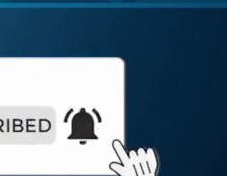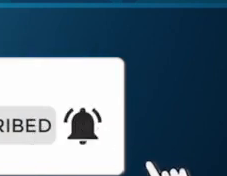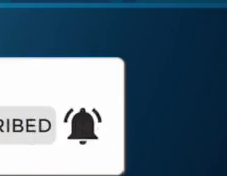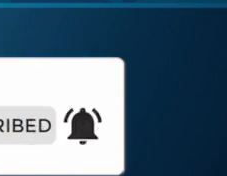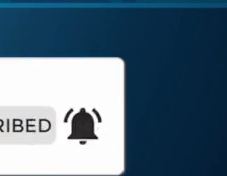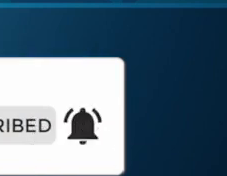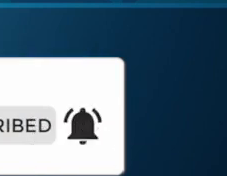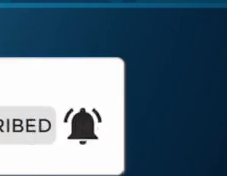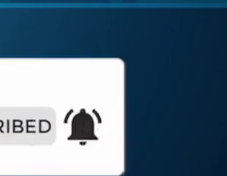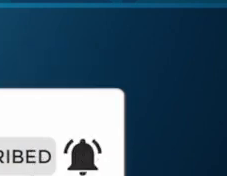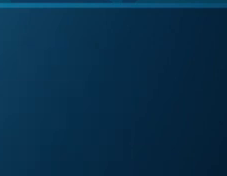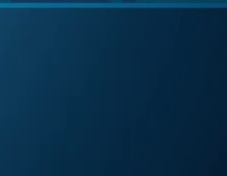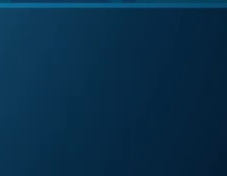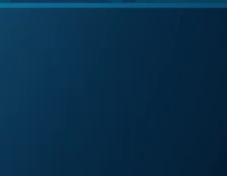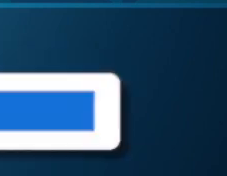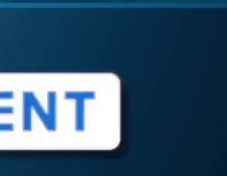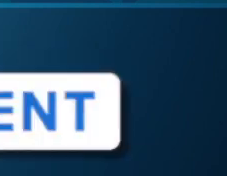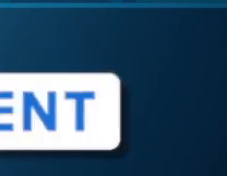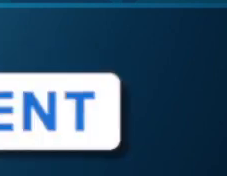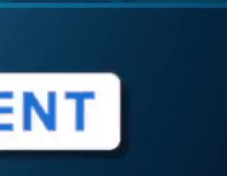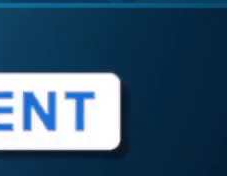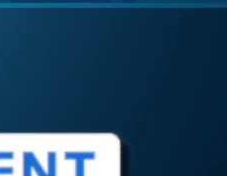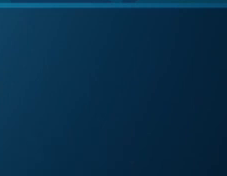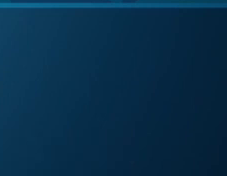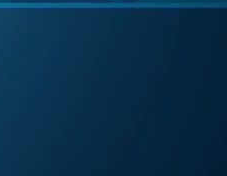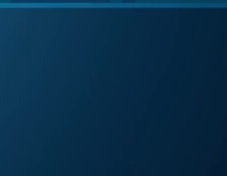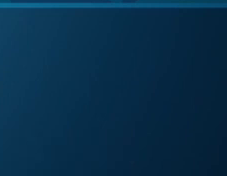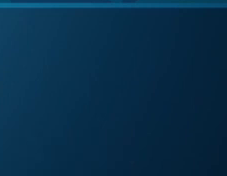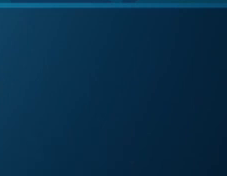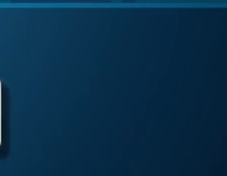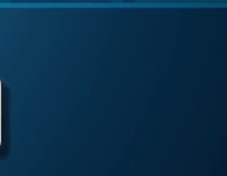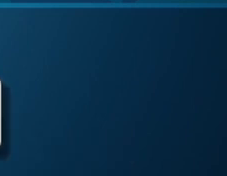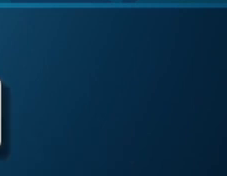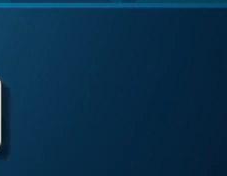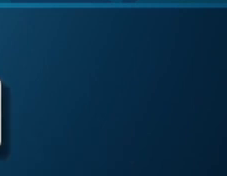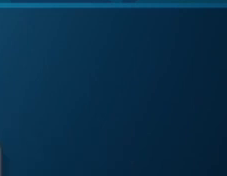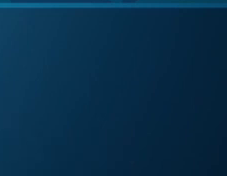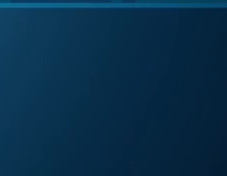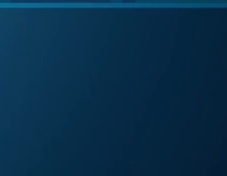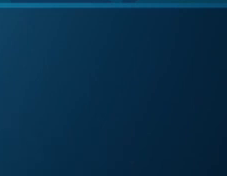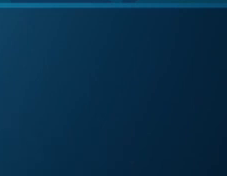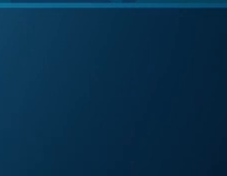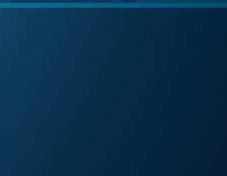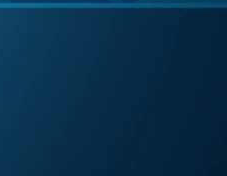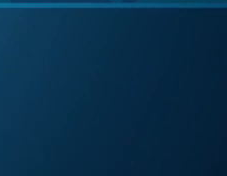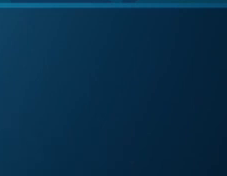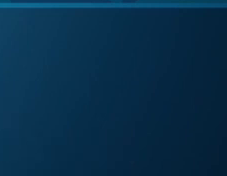hanehan botão notificação. Fo comentário no fahetutang ba media social siraselek.